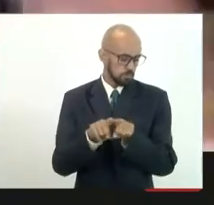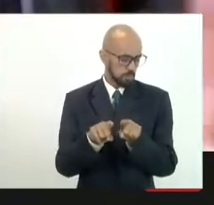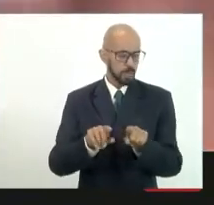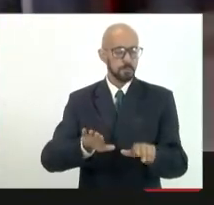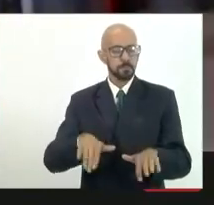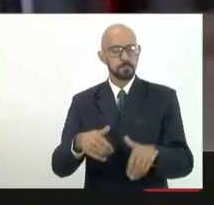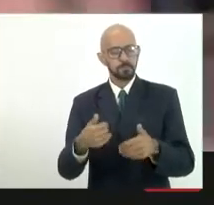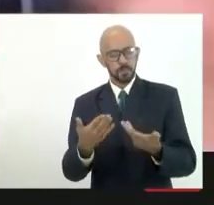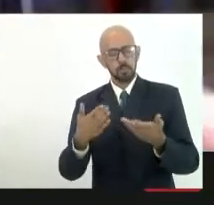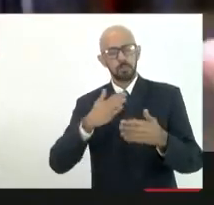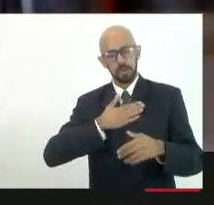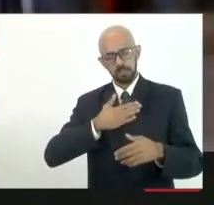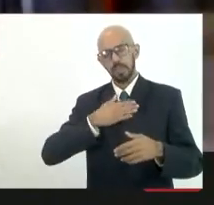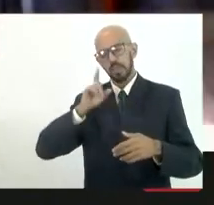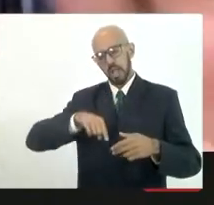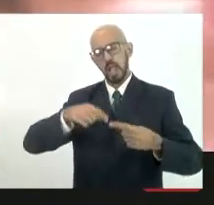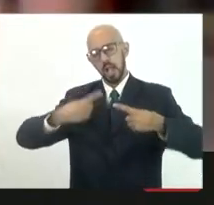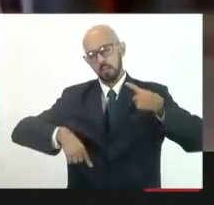questão da política,